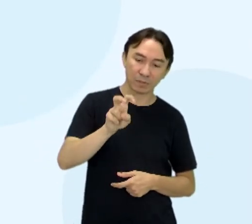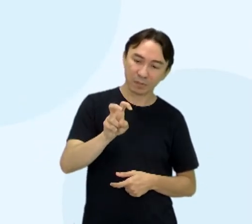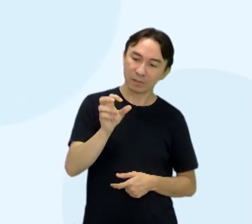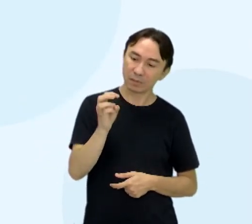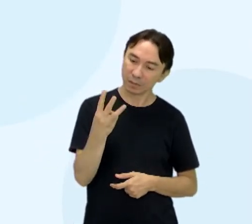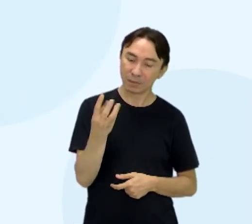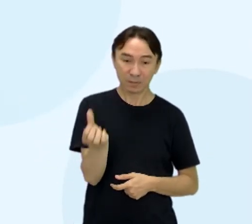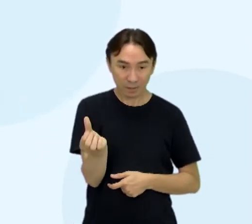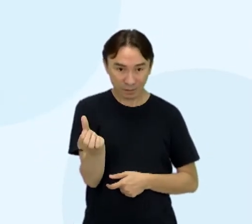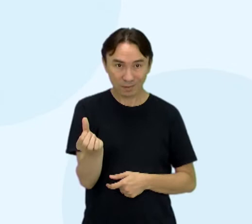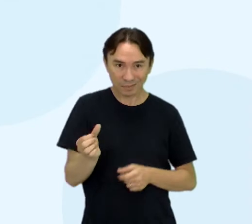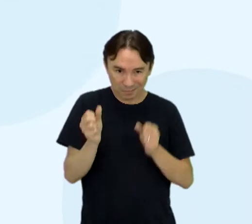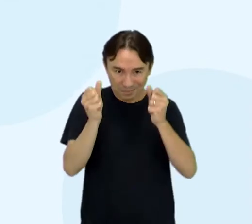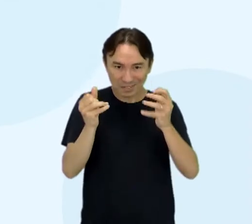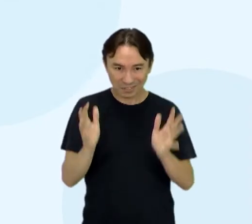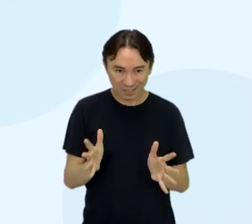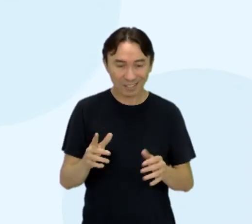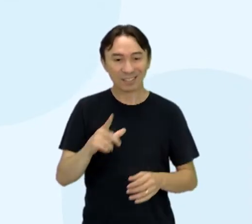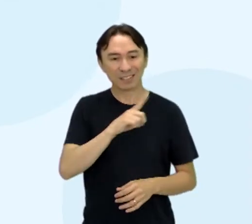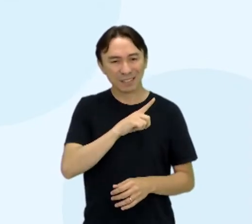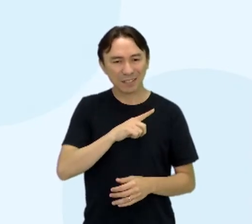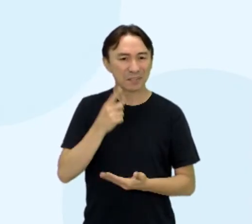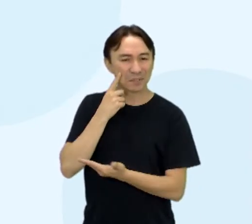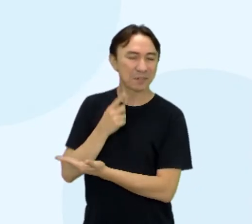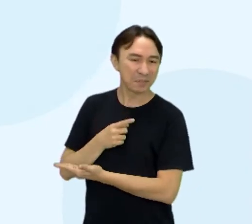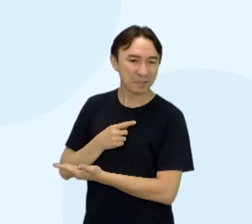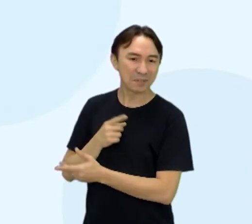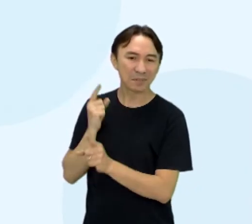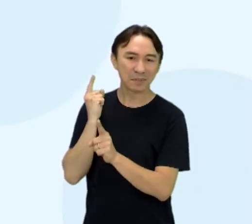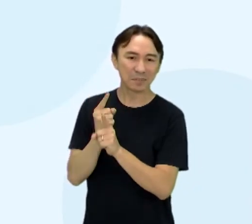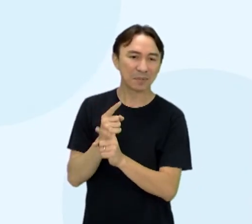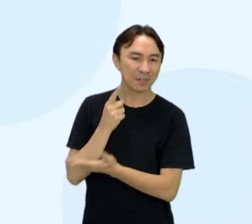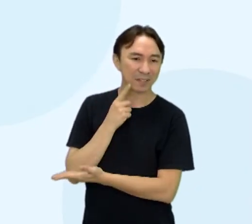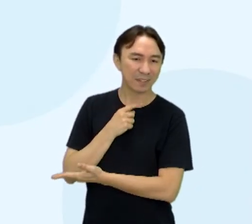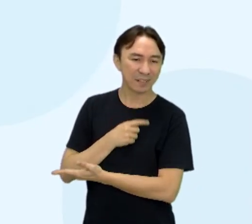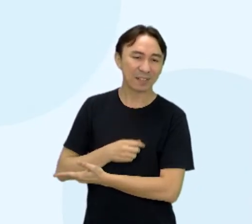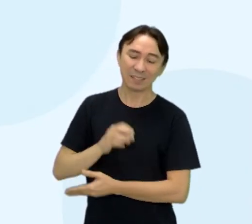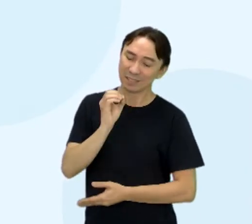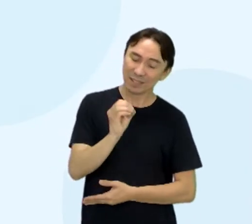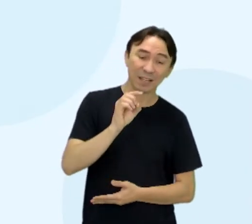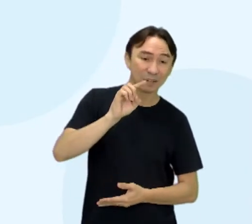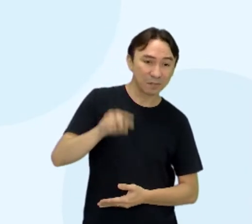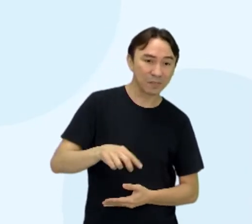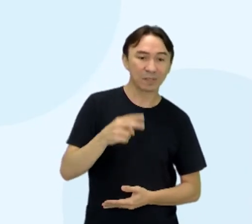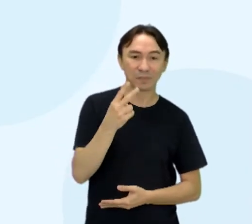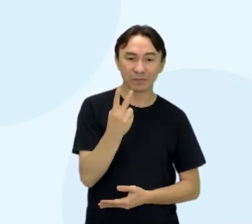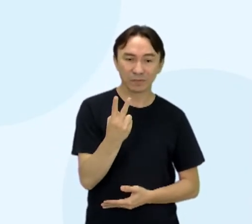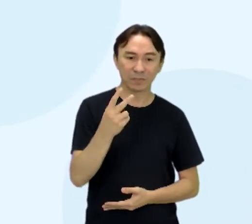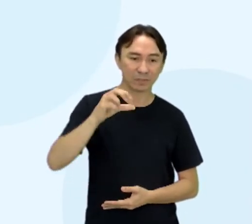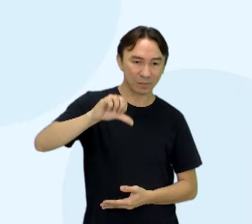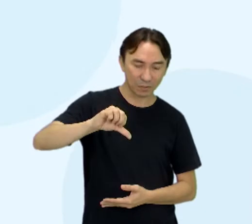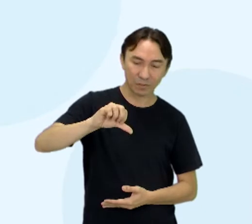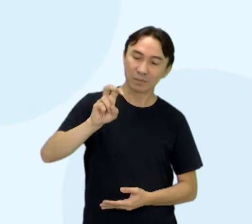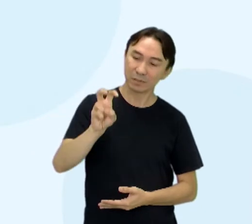expliquei, nós encontramos aí esse númerozinho decimal, né? O